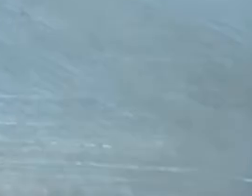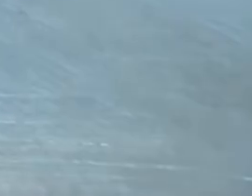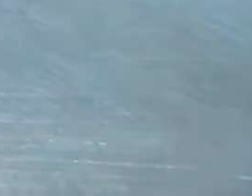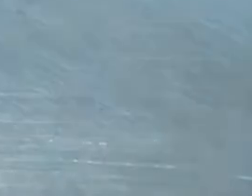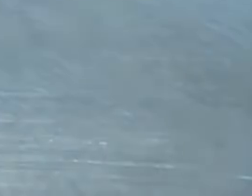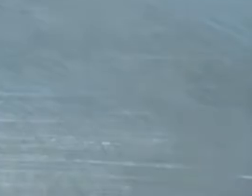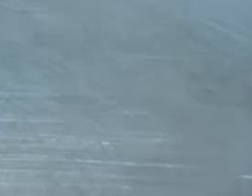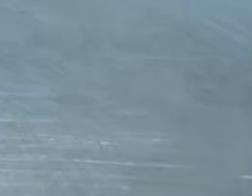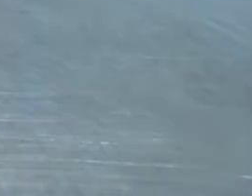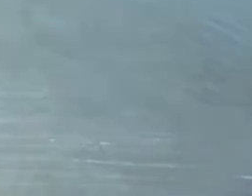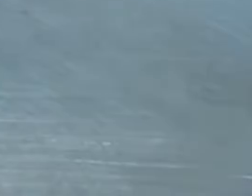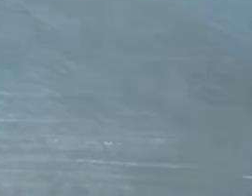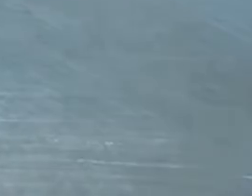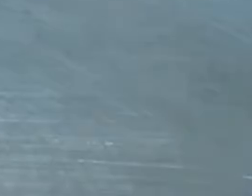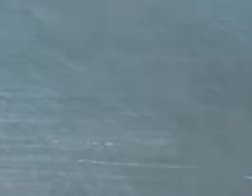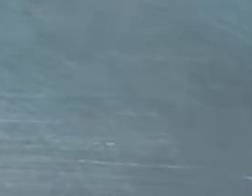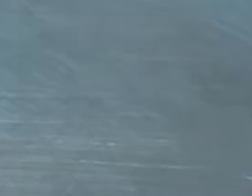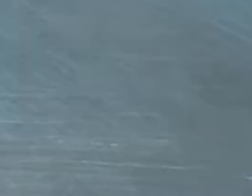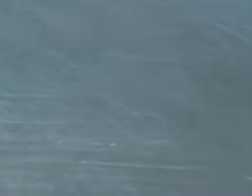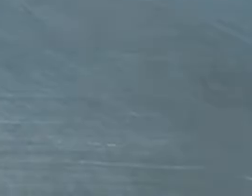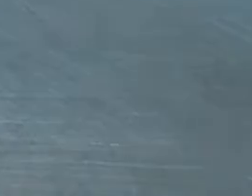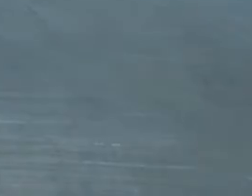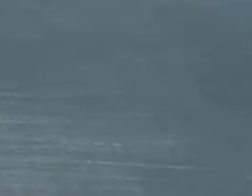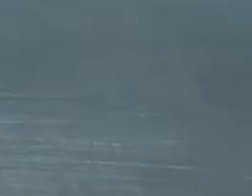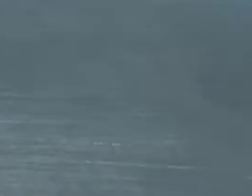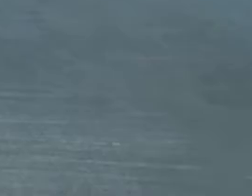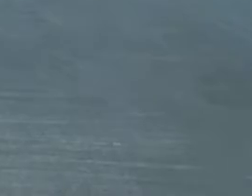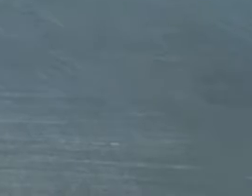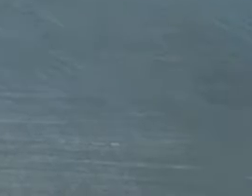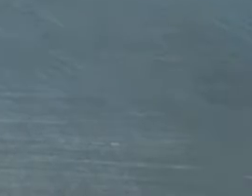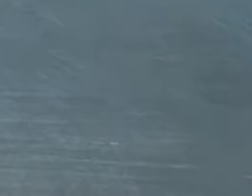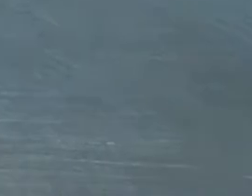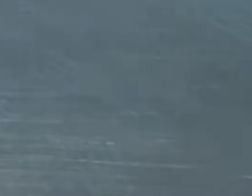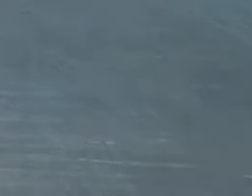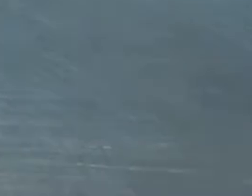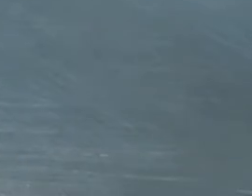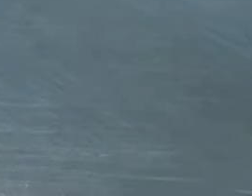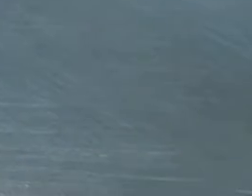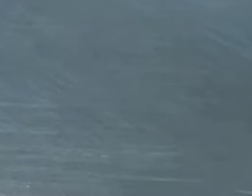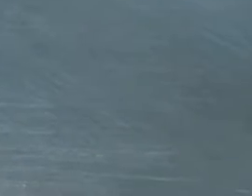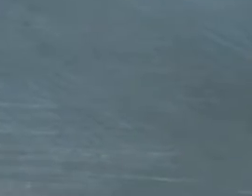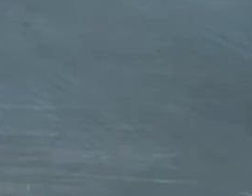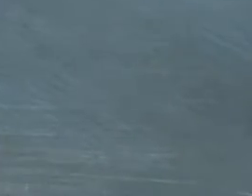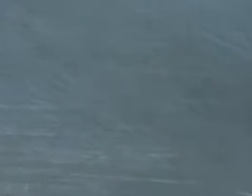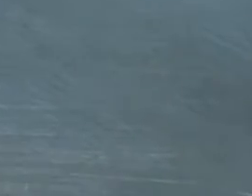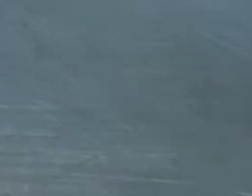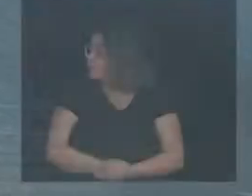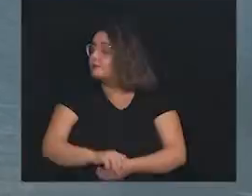We'll be right back.